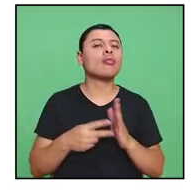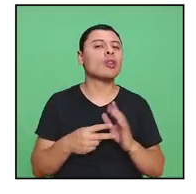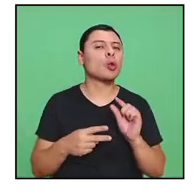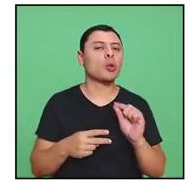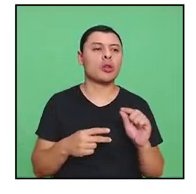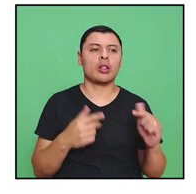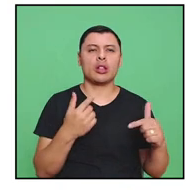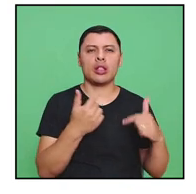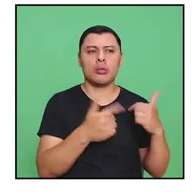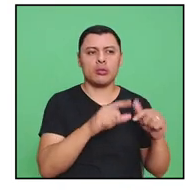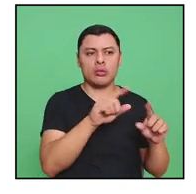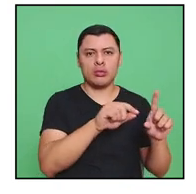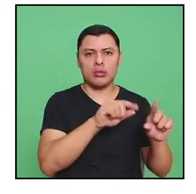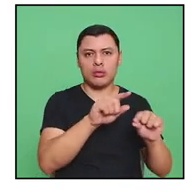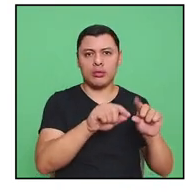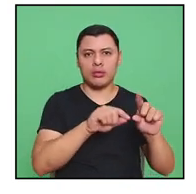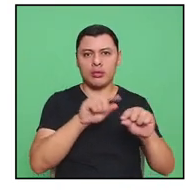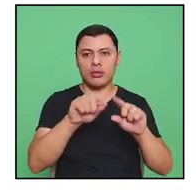trabalhos presentes na exposição